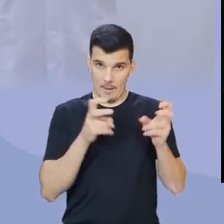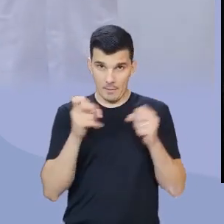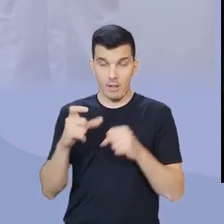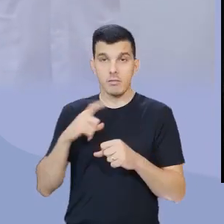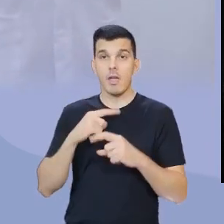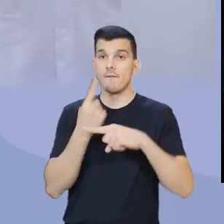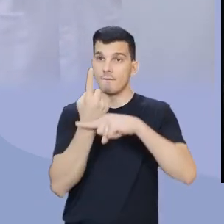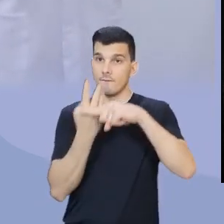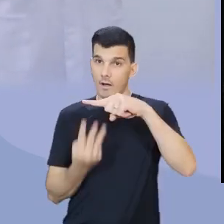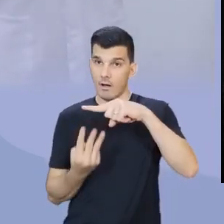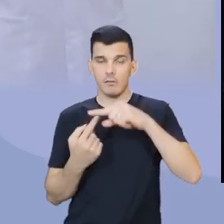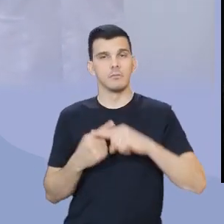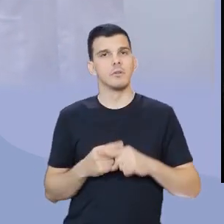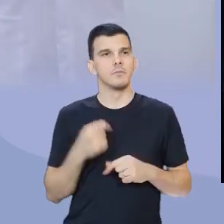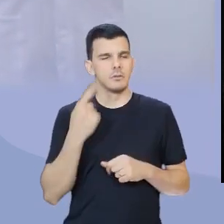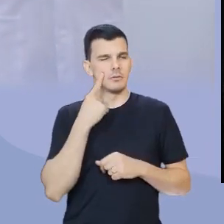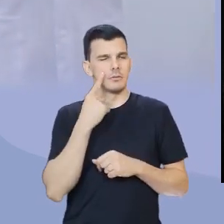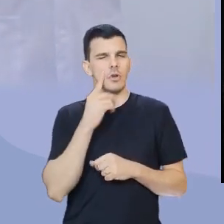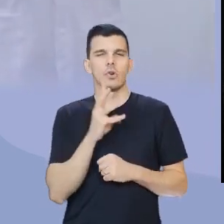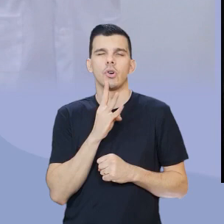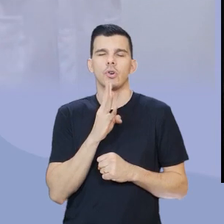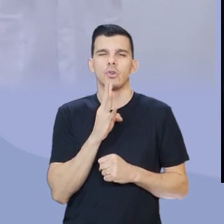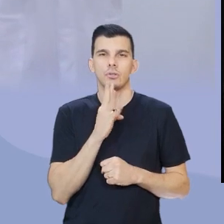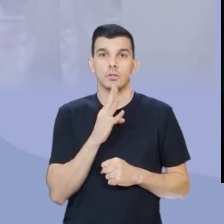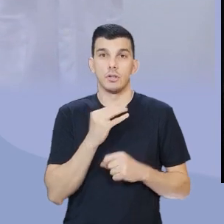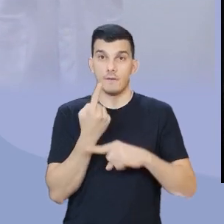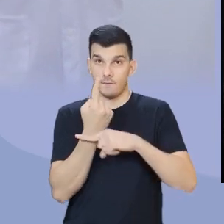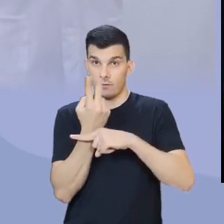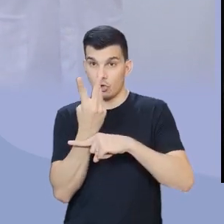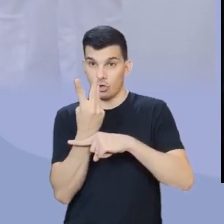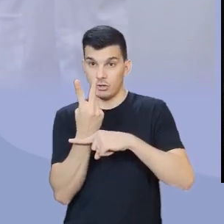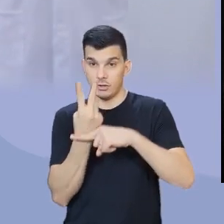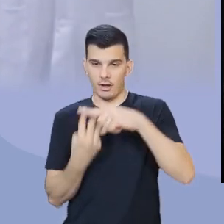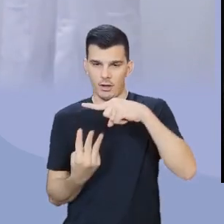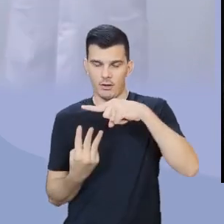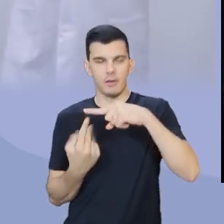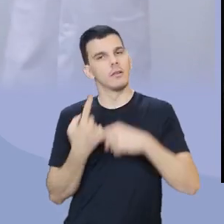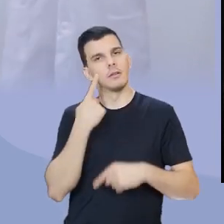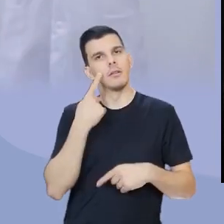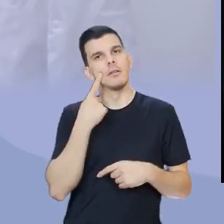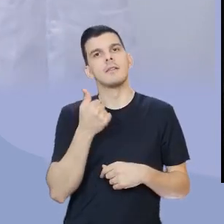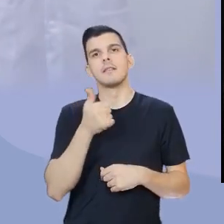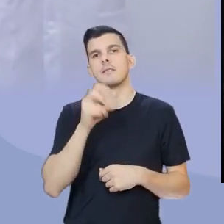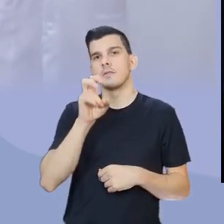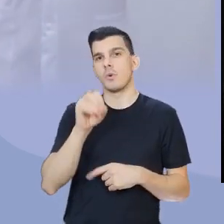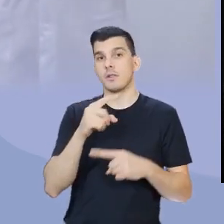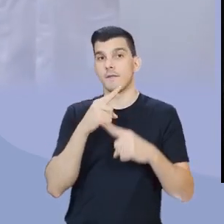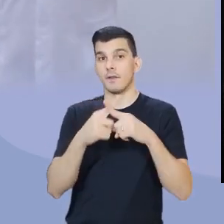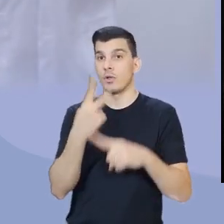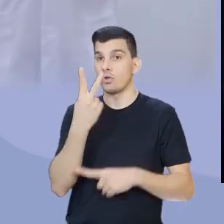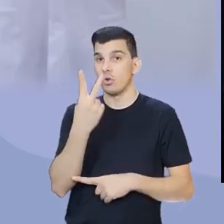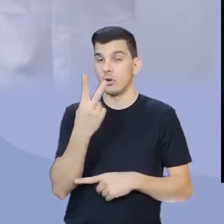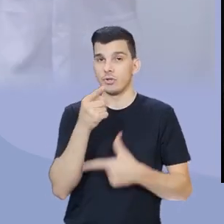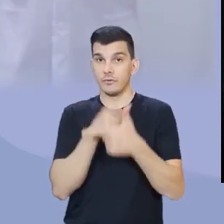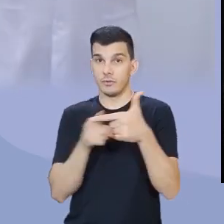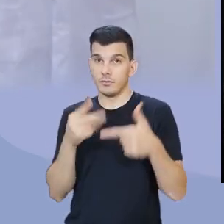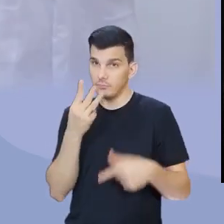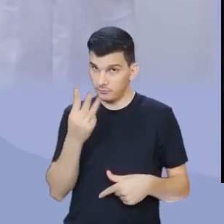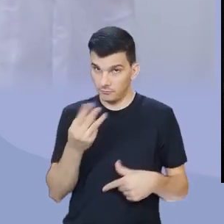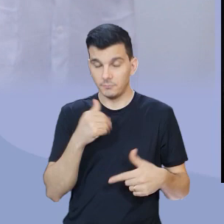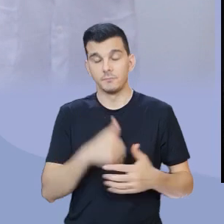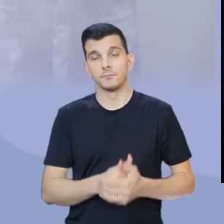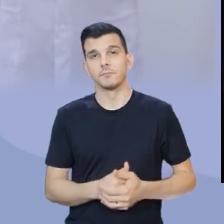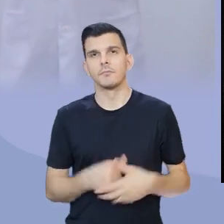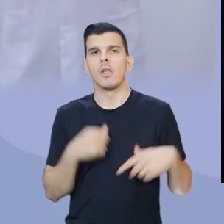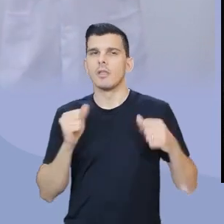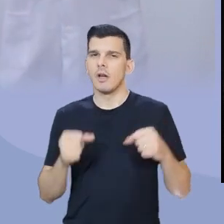uma fraçãozinha aí? Você tem que dominar o cálculo de fração, 2/3, né? 150 vezes 2 dividido por 3. E aí você